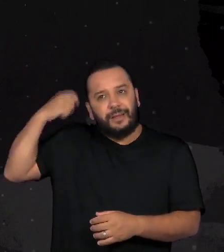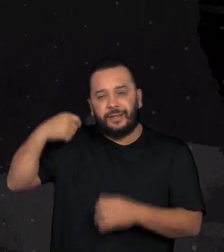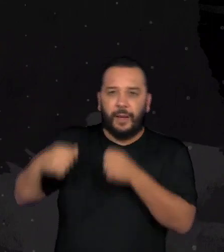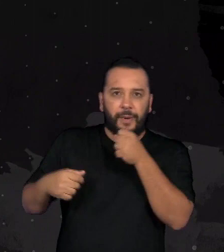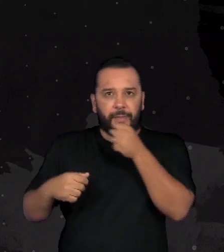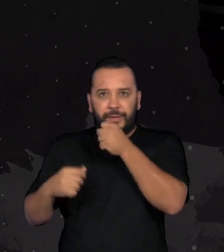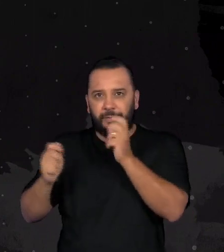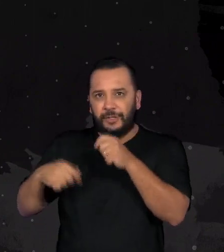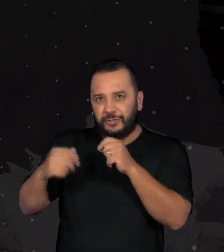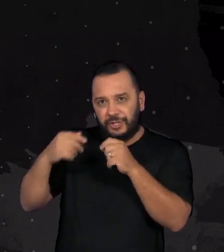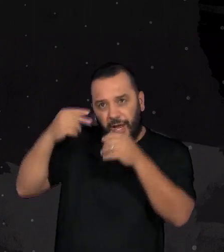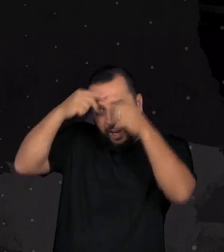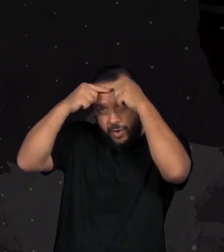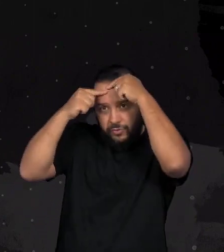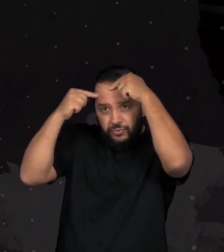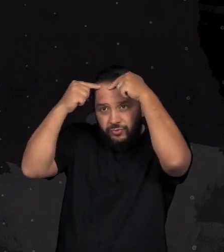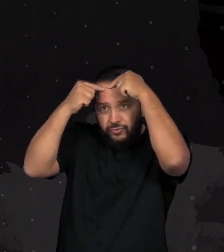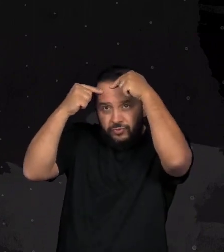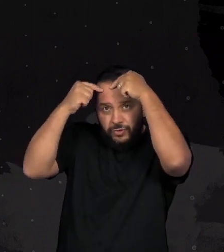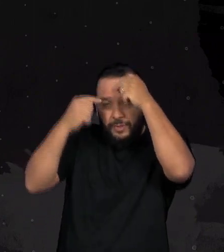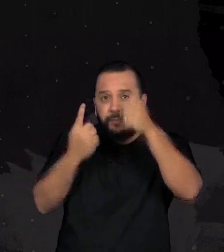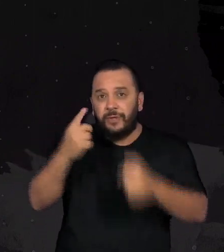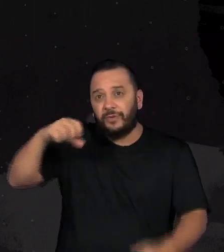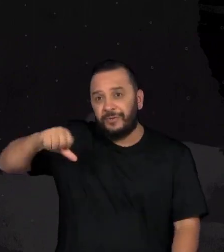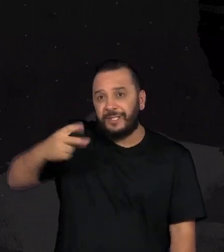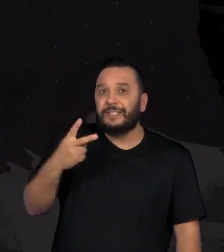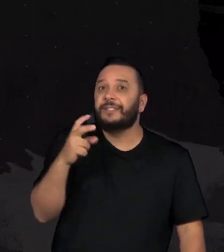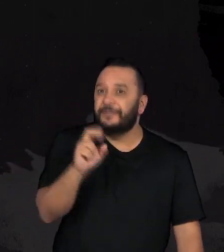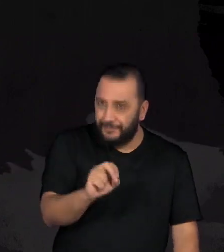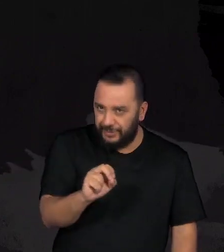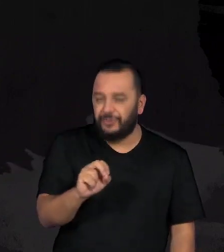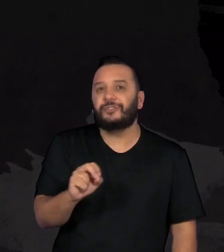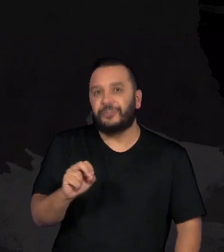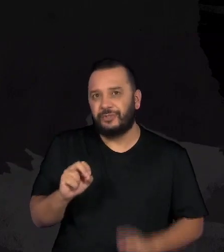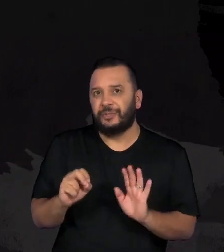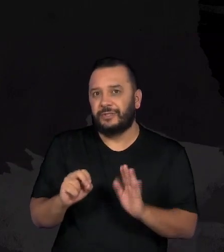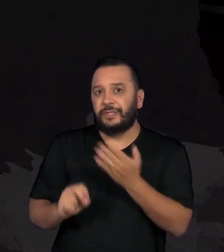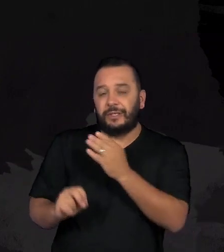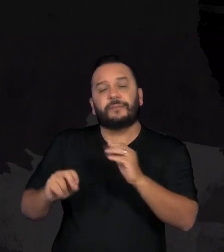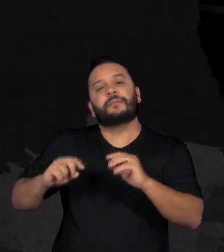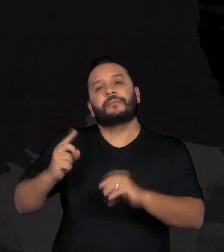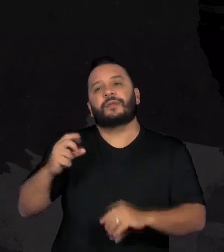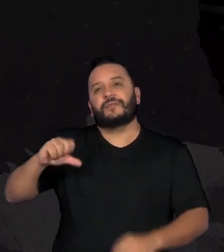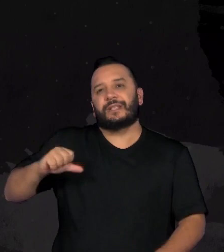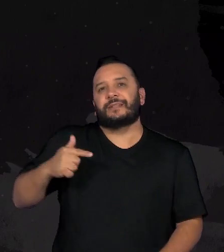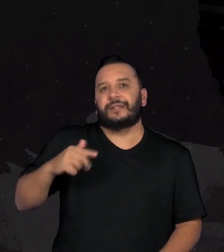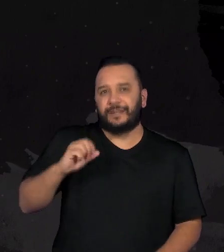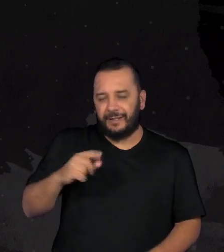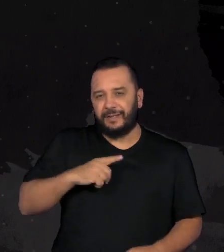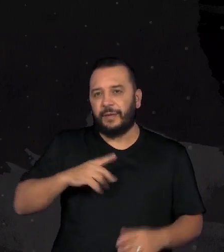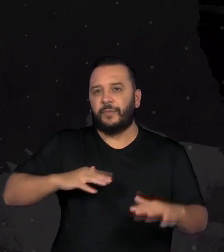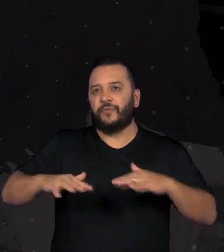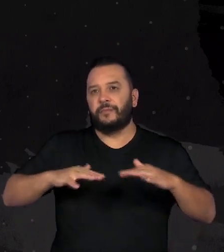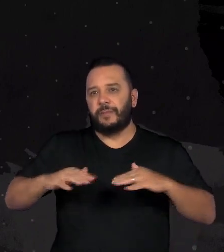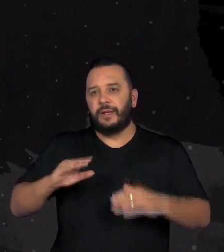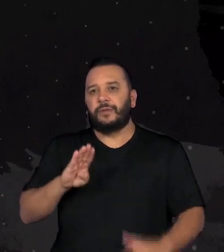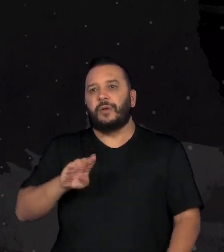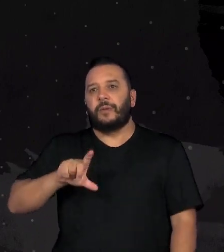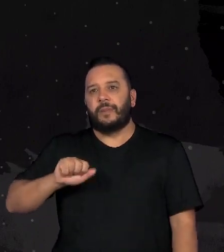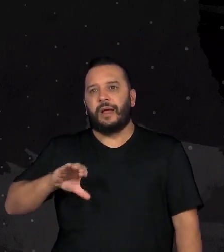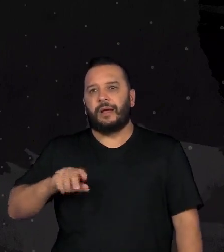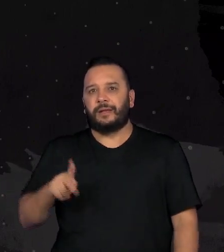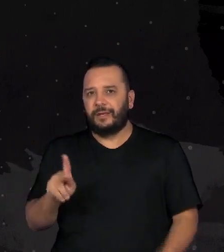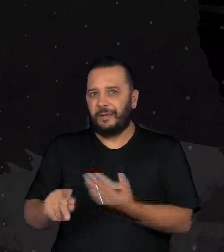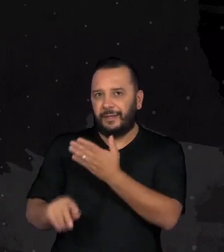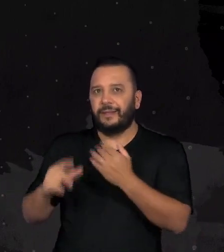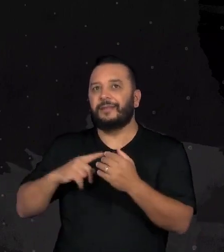estilização em 1920. Dando um salto na história, já na década de 70, que a gente vê o movimento Black Power ali ganhando força, a gente vê a mistura do